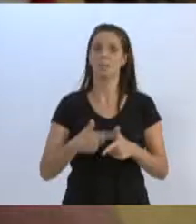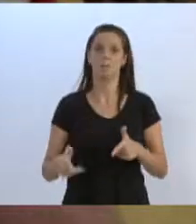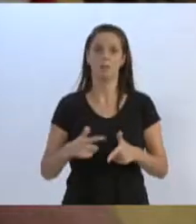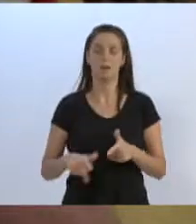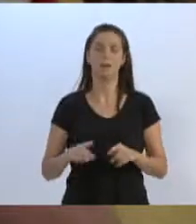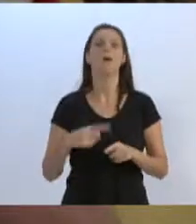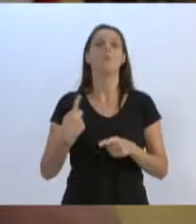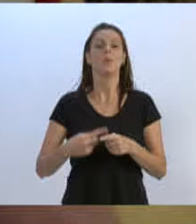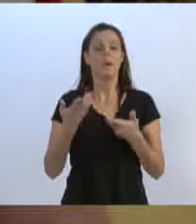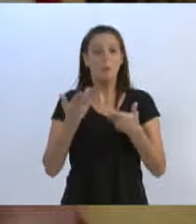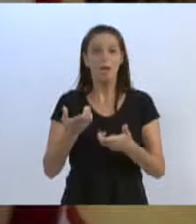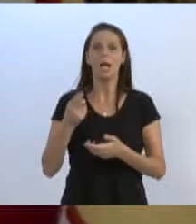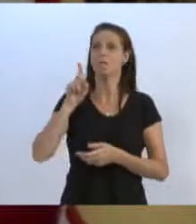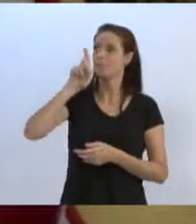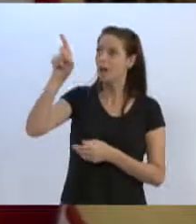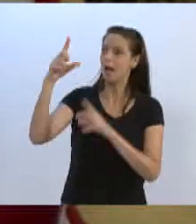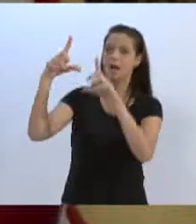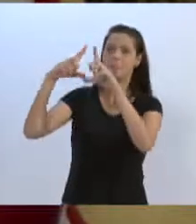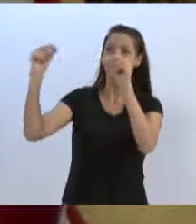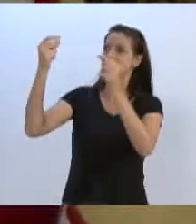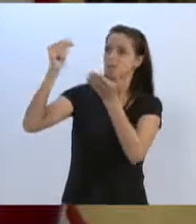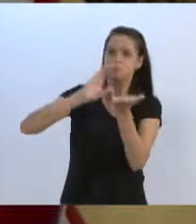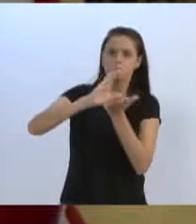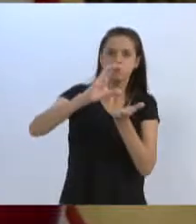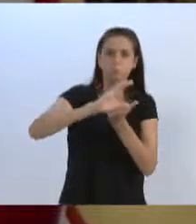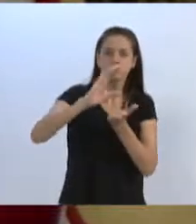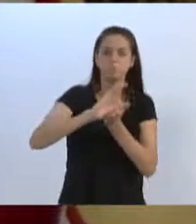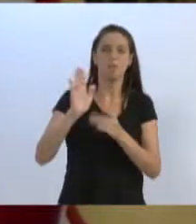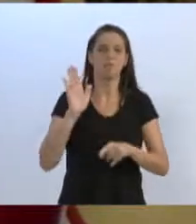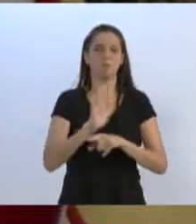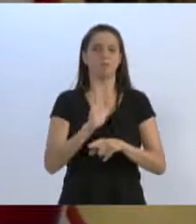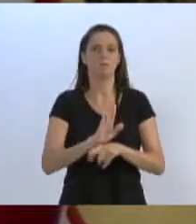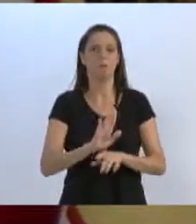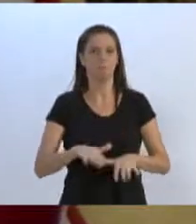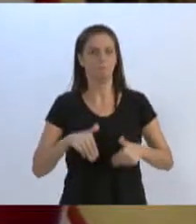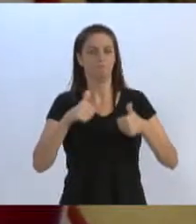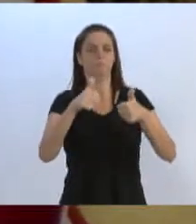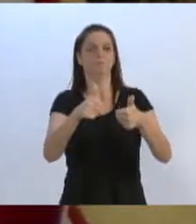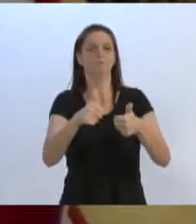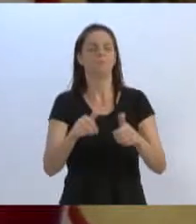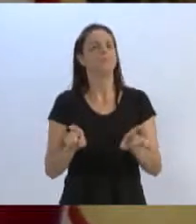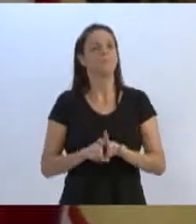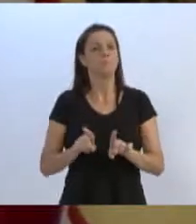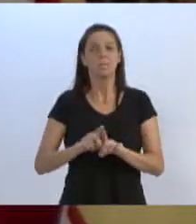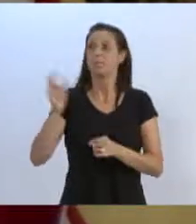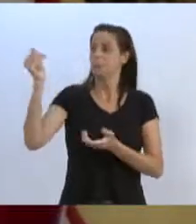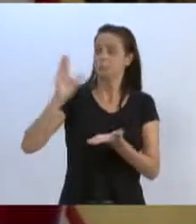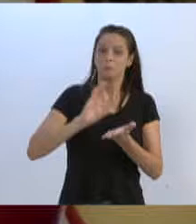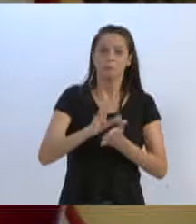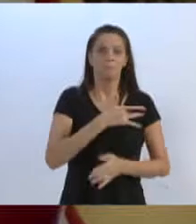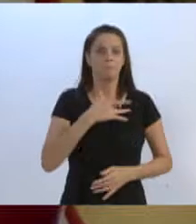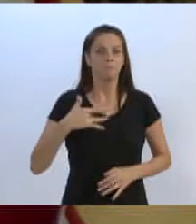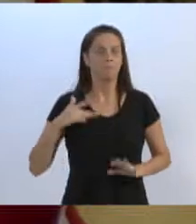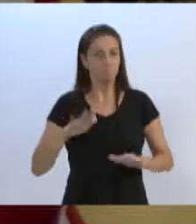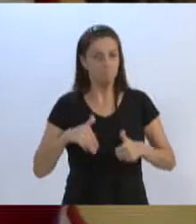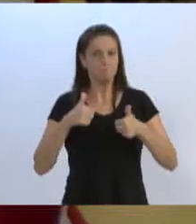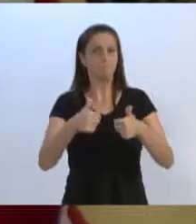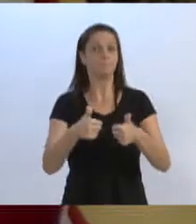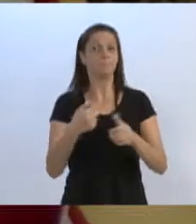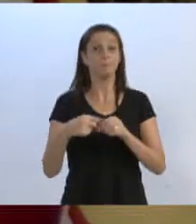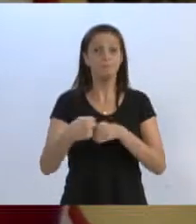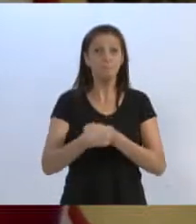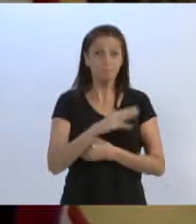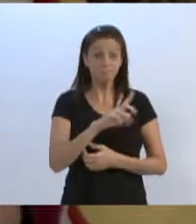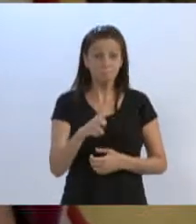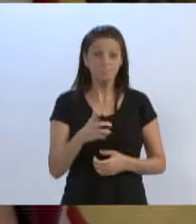trazer recursos para a minha cidade, a partir do momento que eu consigo trazer, com muita tranquilidade, uma saúde melhor. Agora, uma cidade como